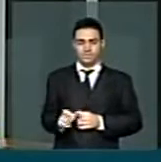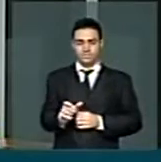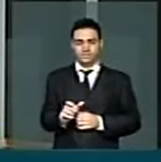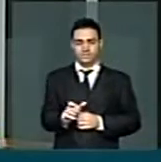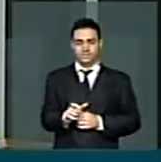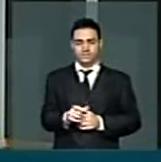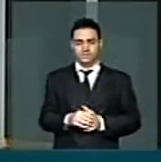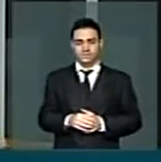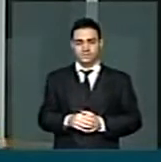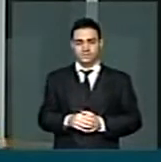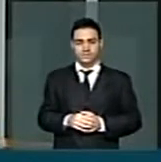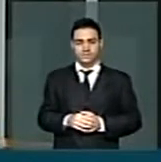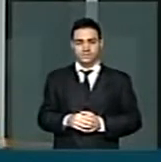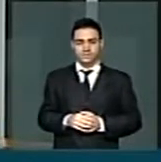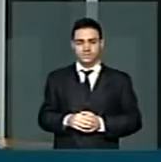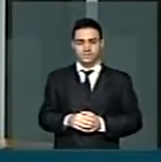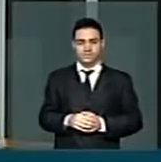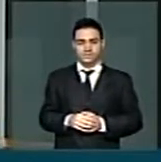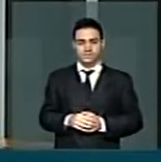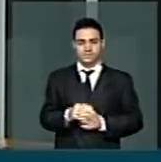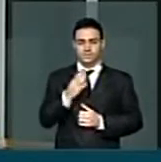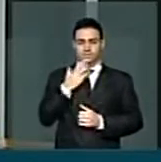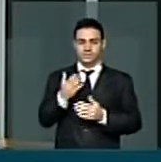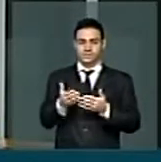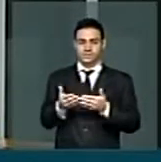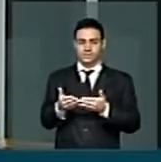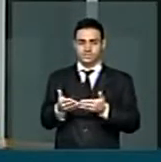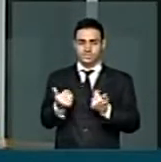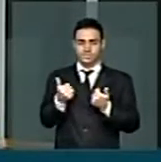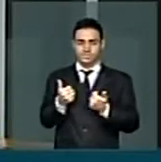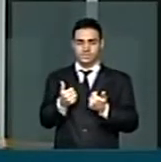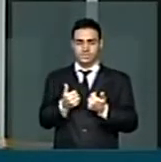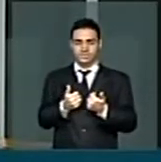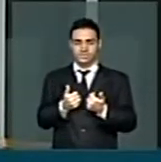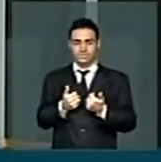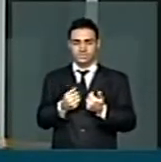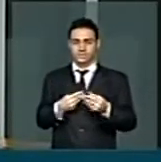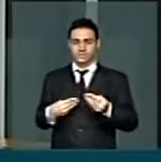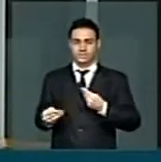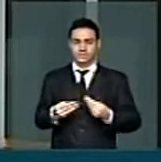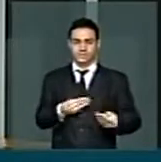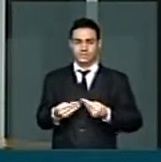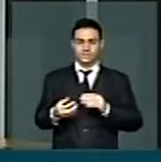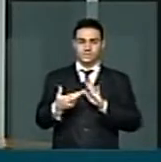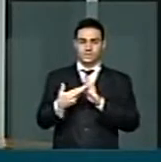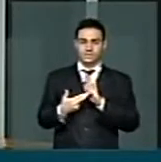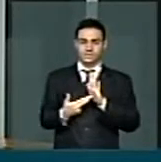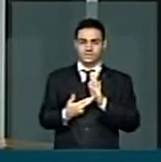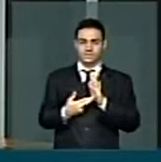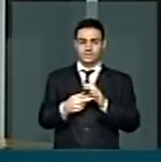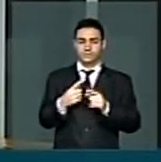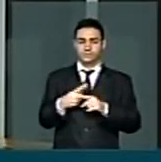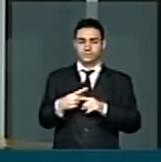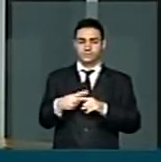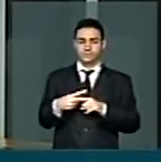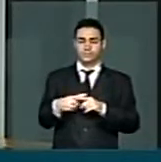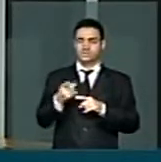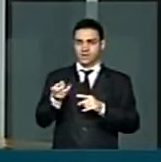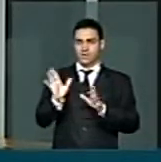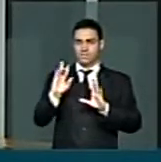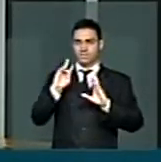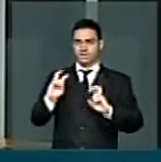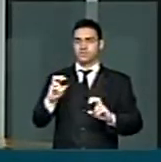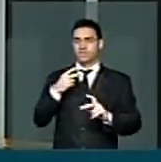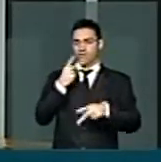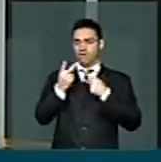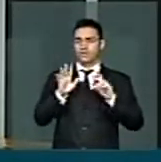diretamente. Senhora Presidente, eu pedi que Vossa Excelência flexibilizasse o regimento, até porque Vossa Excelência já notou que eu falo um